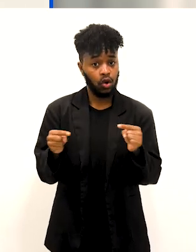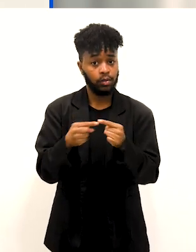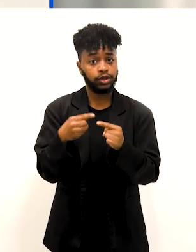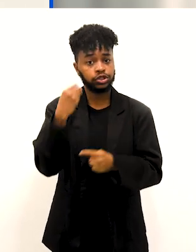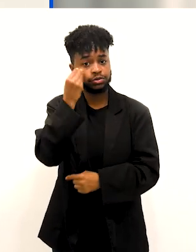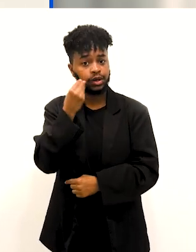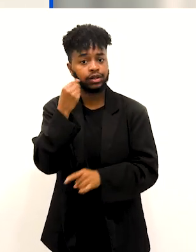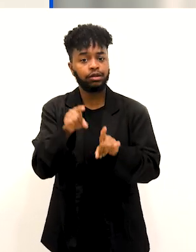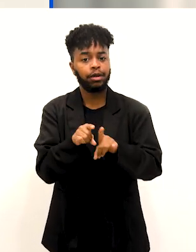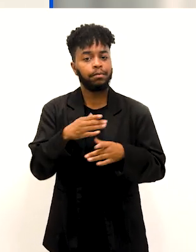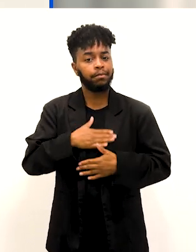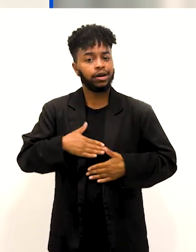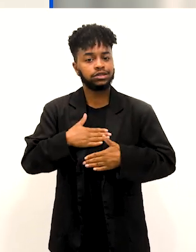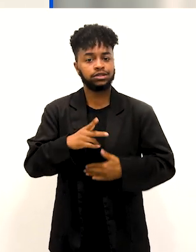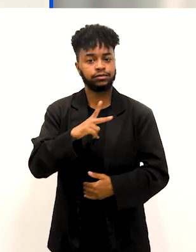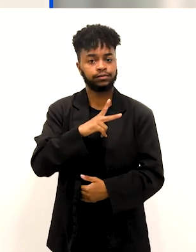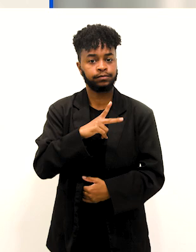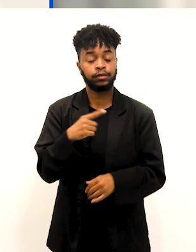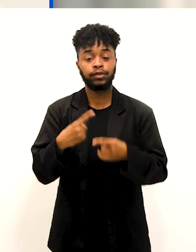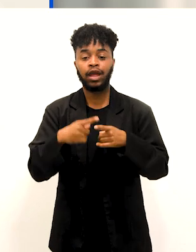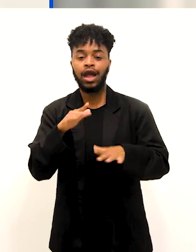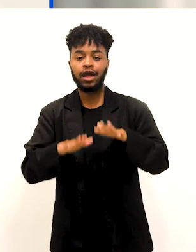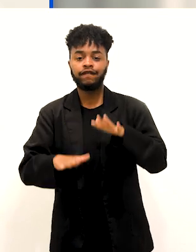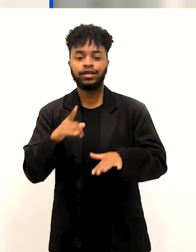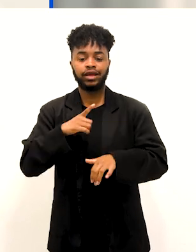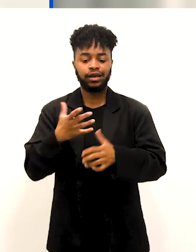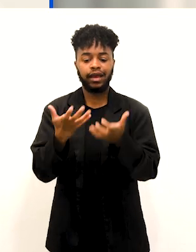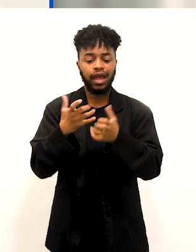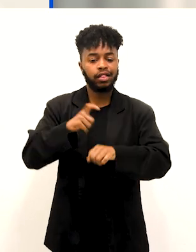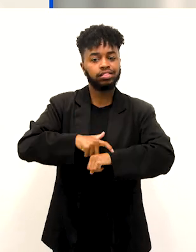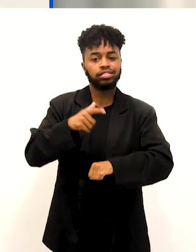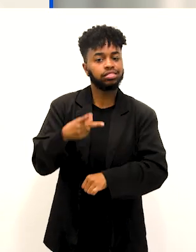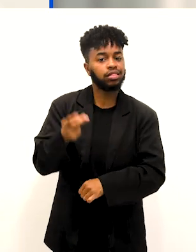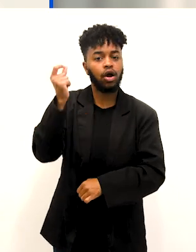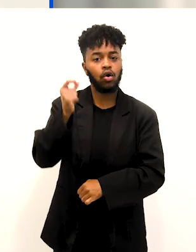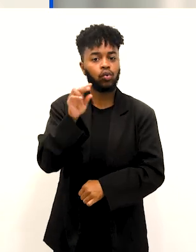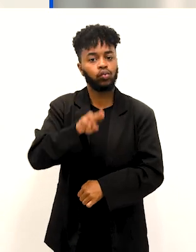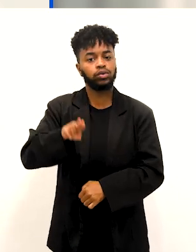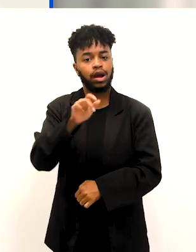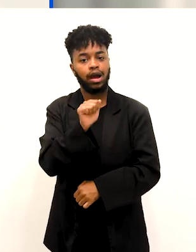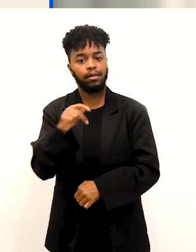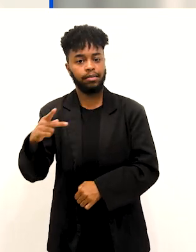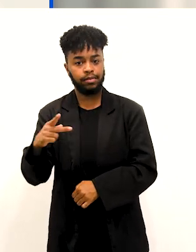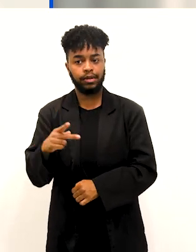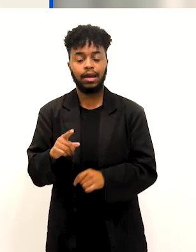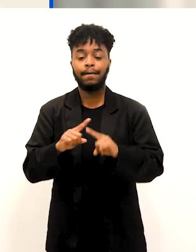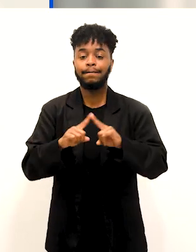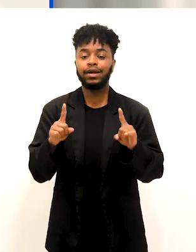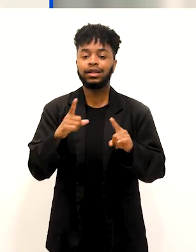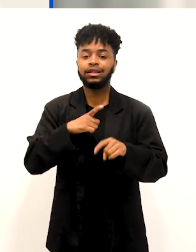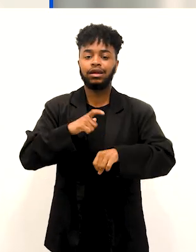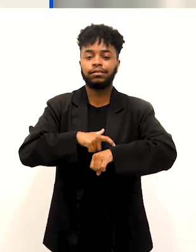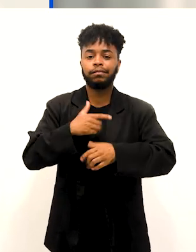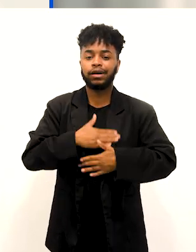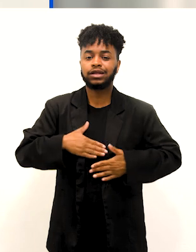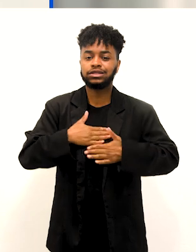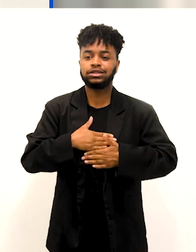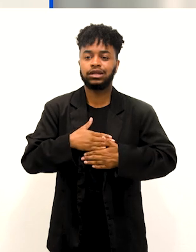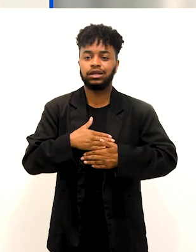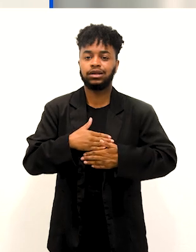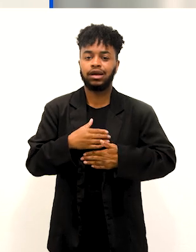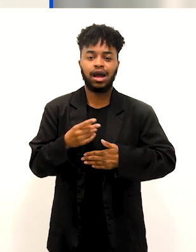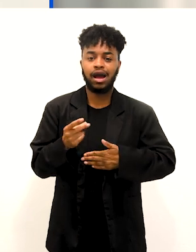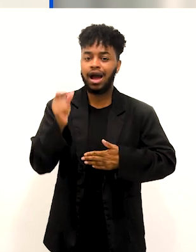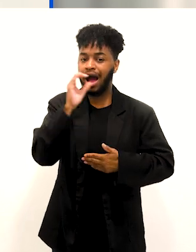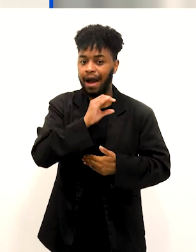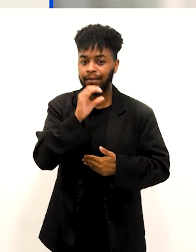na experiência, no prazer pessoal, né? A gente às vezes quer um prazer muito instantâneo, muito imediato nos aplicativos. A gente quer um prazer muito instantâneo. As pessoas não